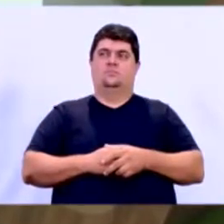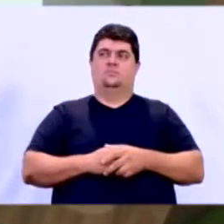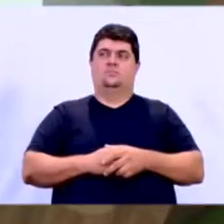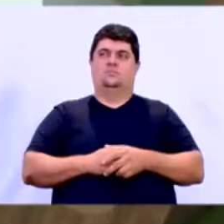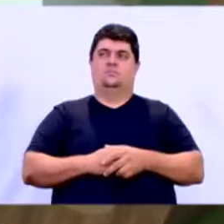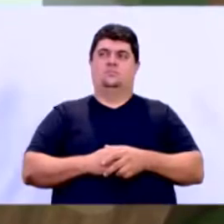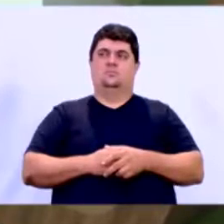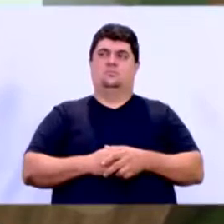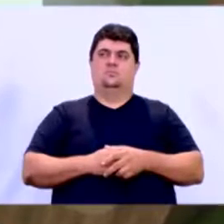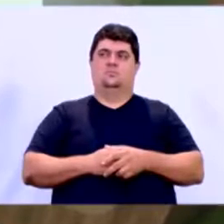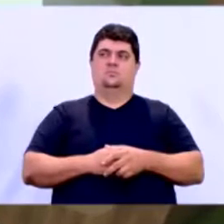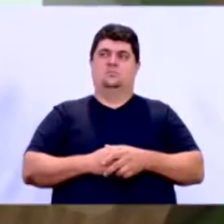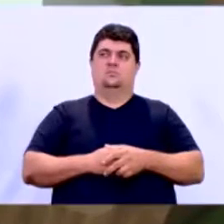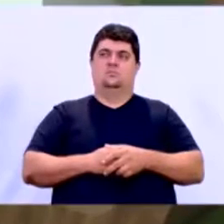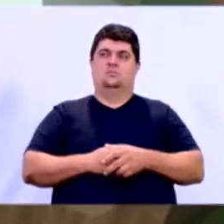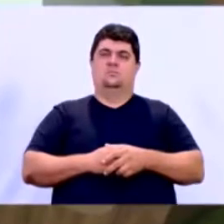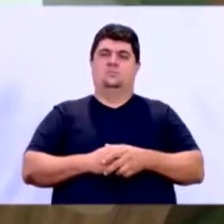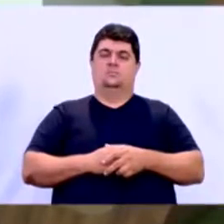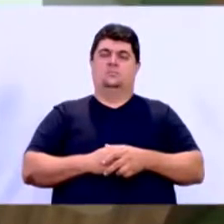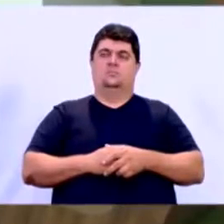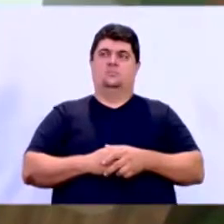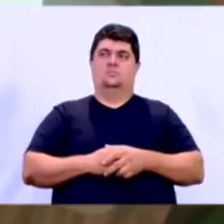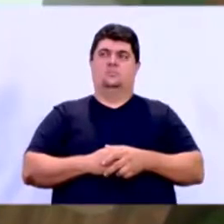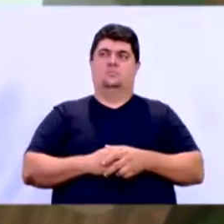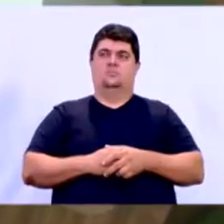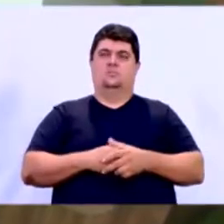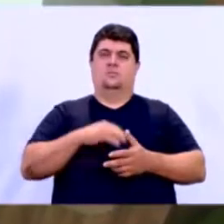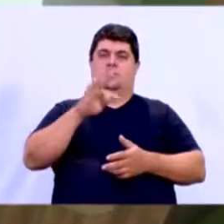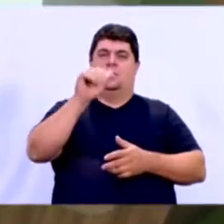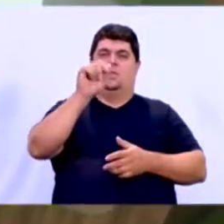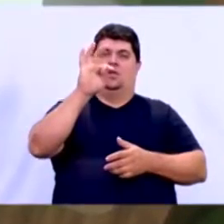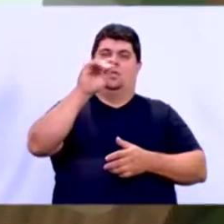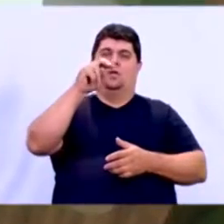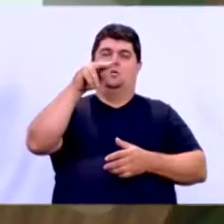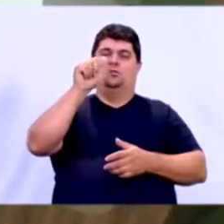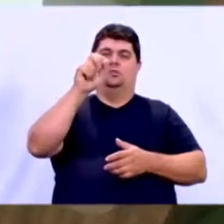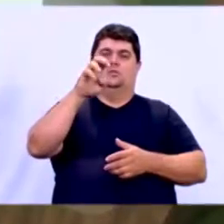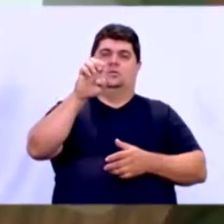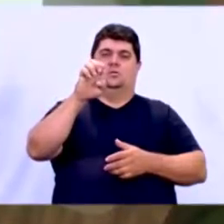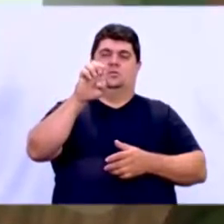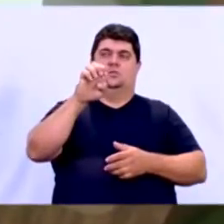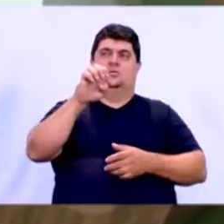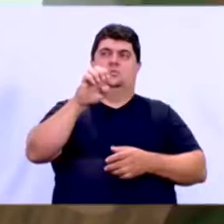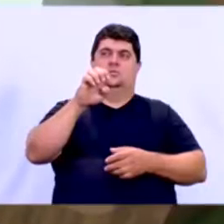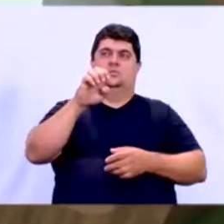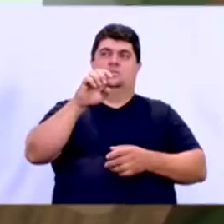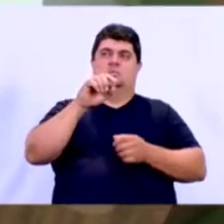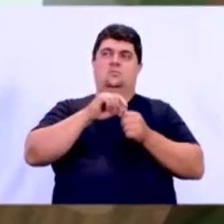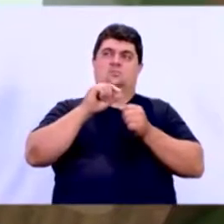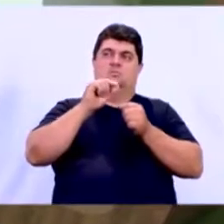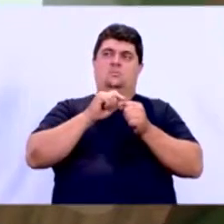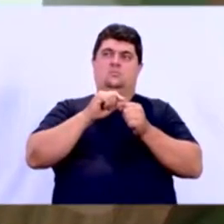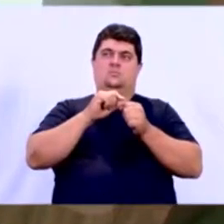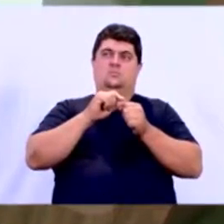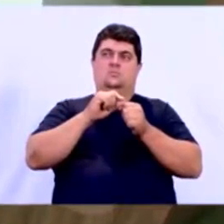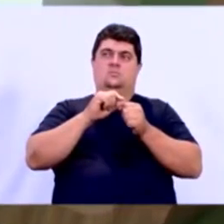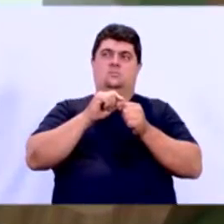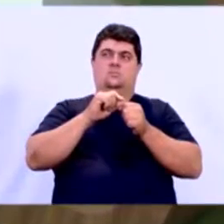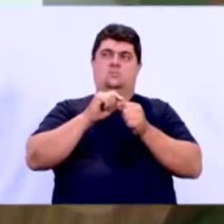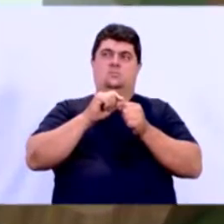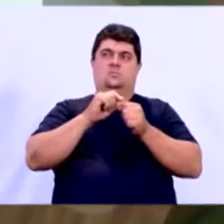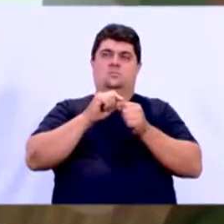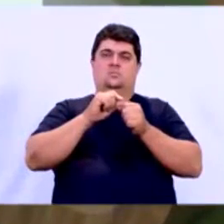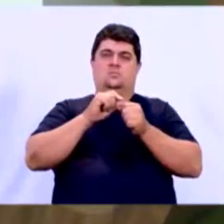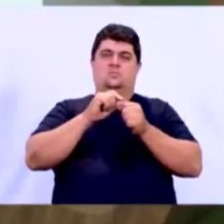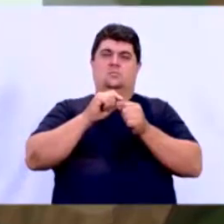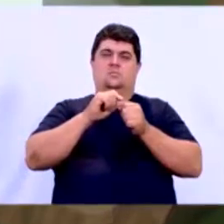Também temos aqui de Alta Floresta, a Tatiane, Agna e Ivonete, que propuseram um negócio